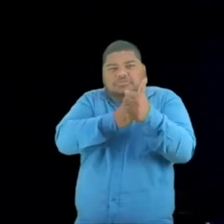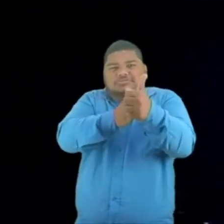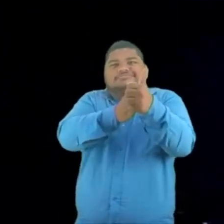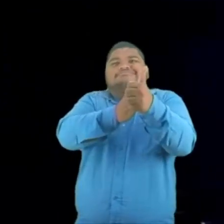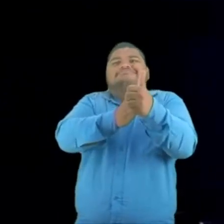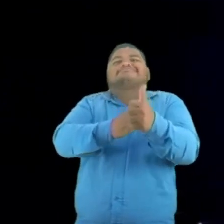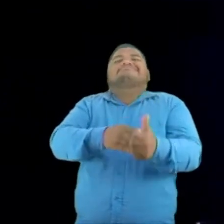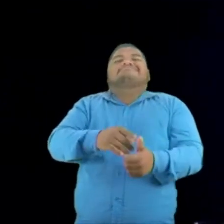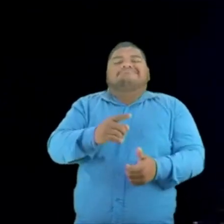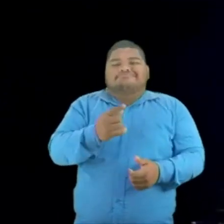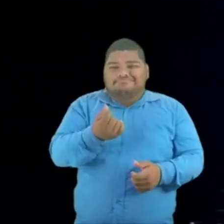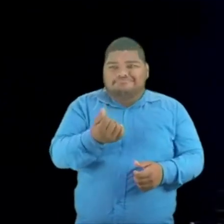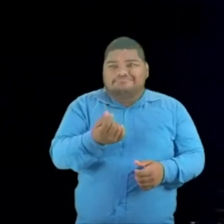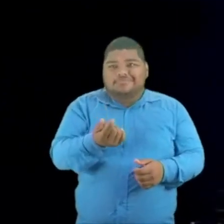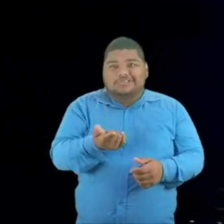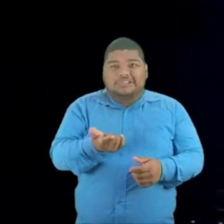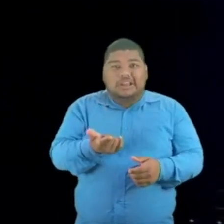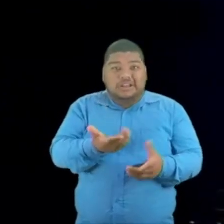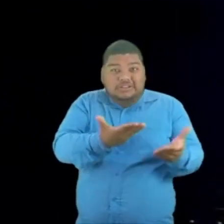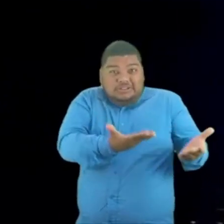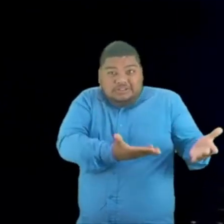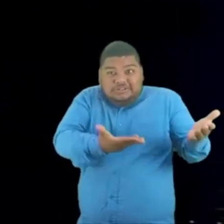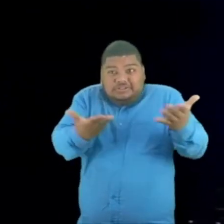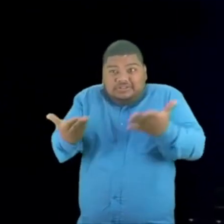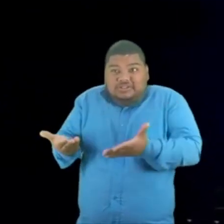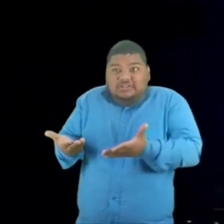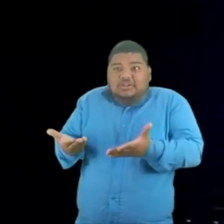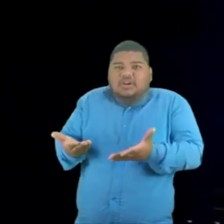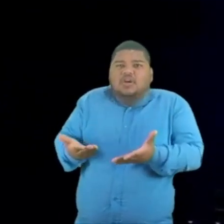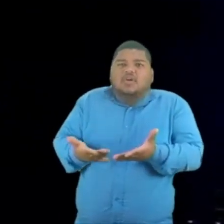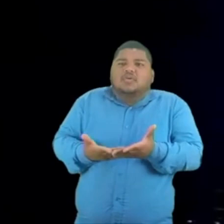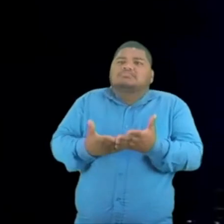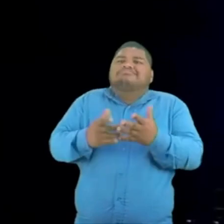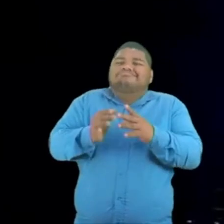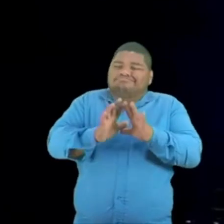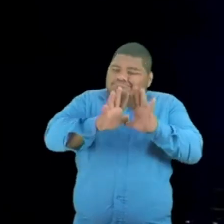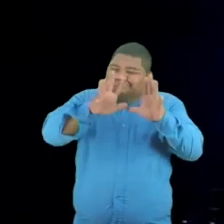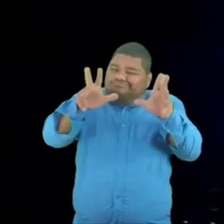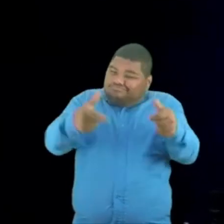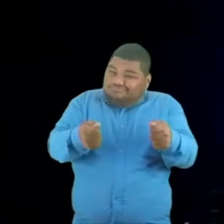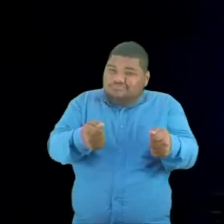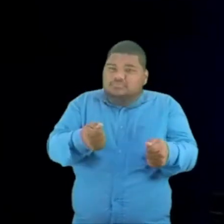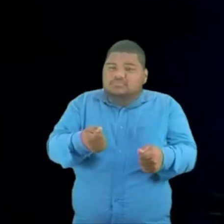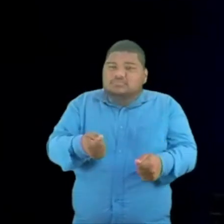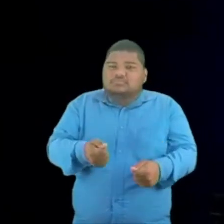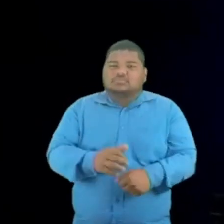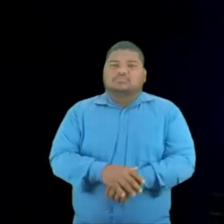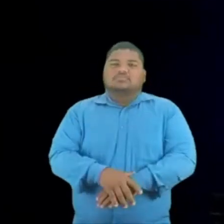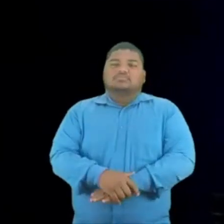coisa. Servir a Cristo custa tudo.